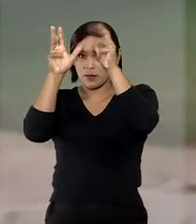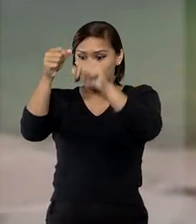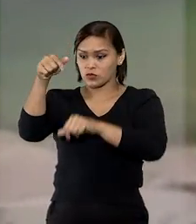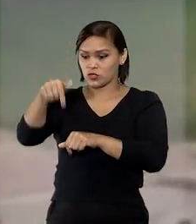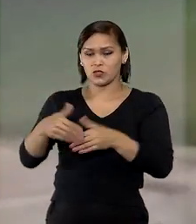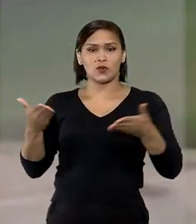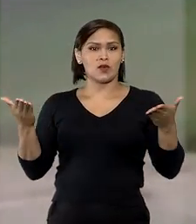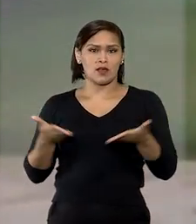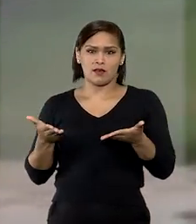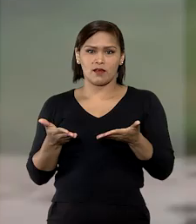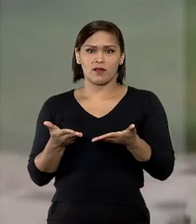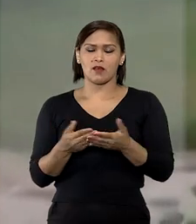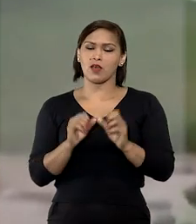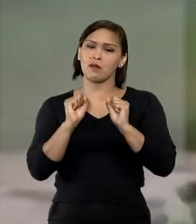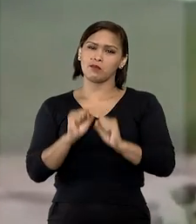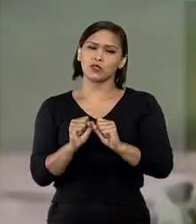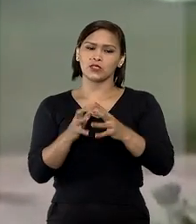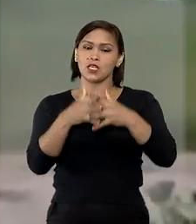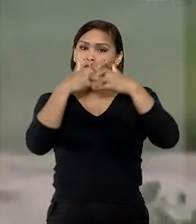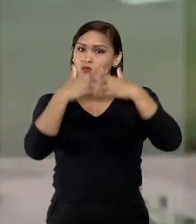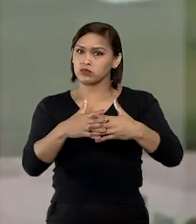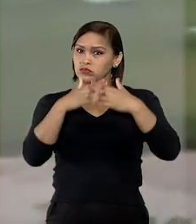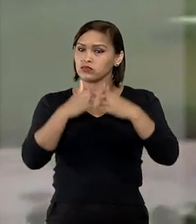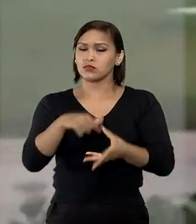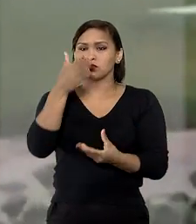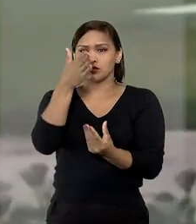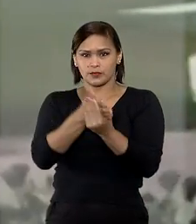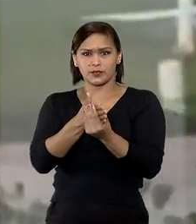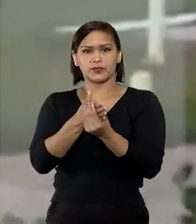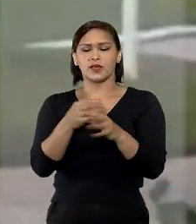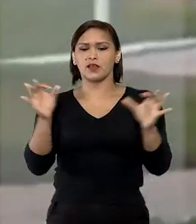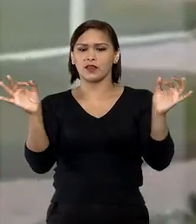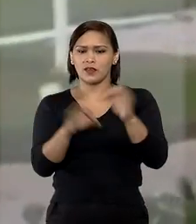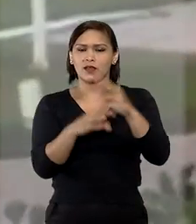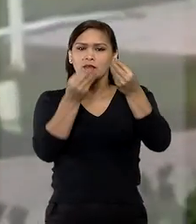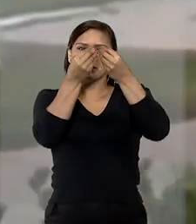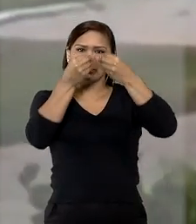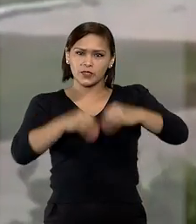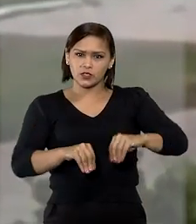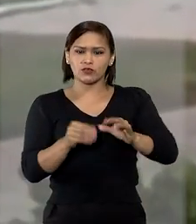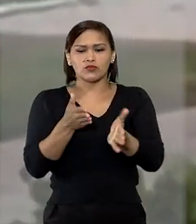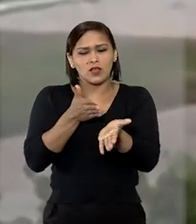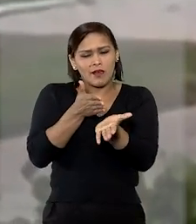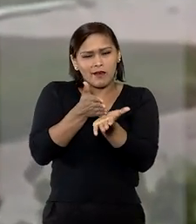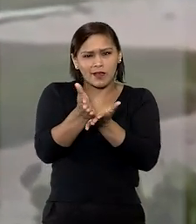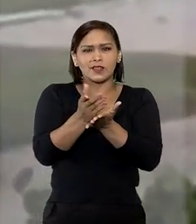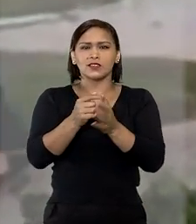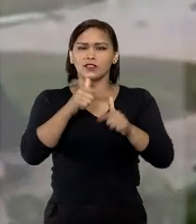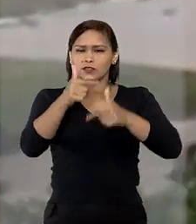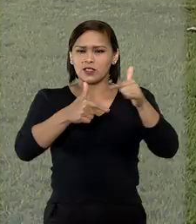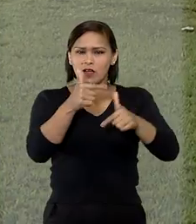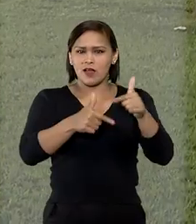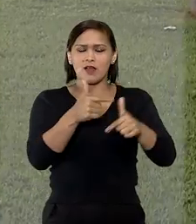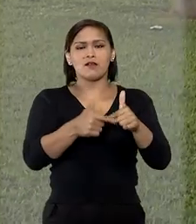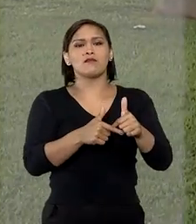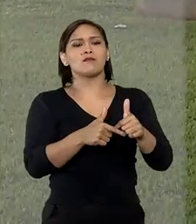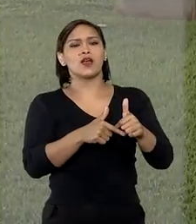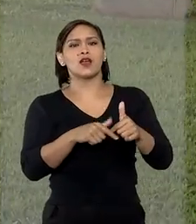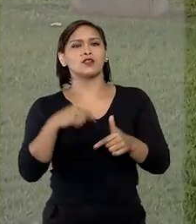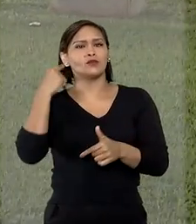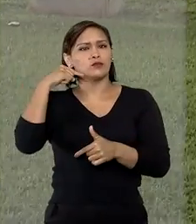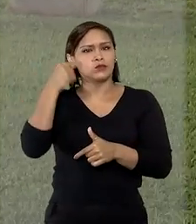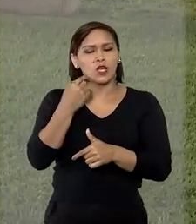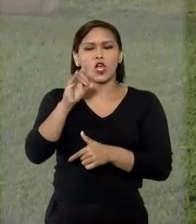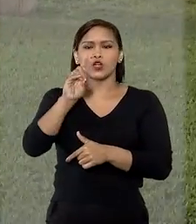tribunal neste momento poderia tumultuar o processo e acabar prejudicando a linha de trabalho dos Advogados do